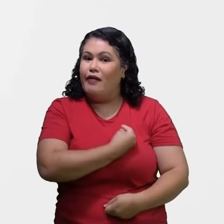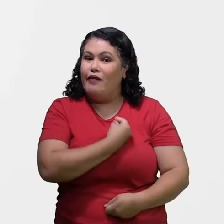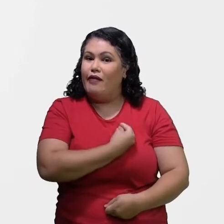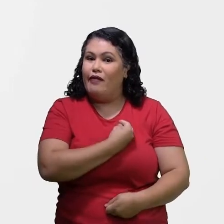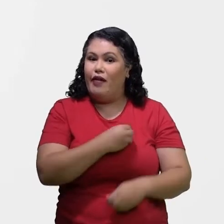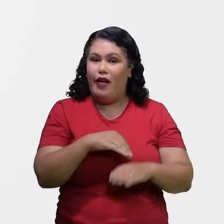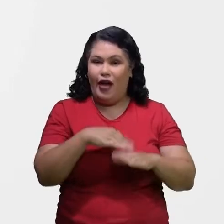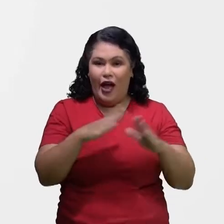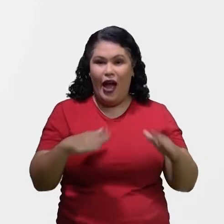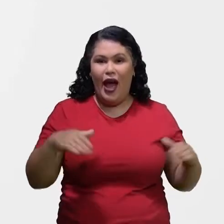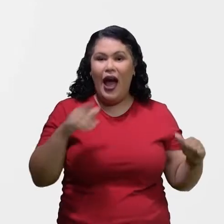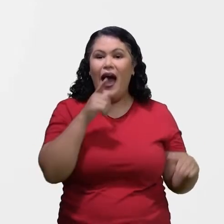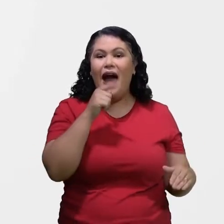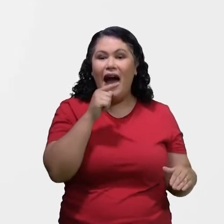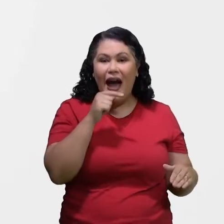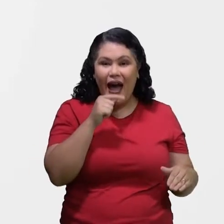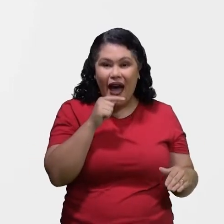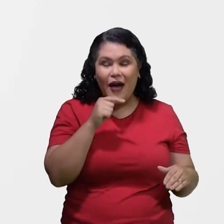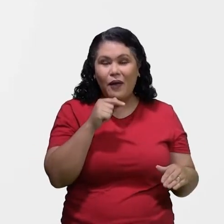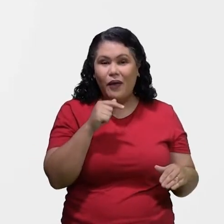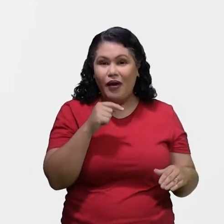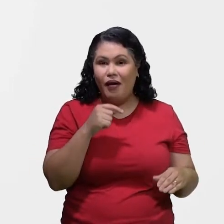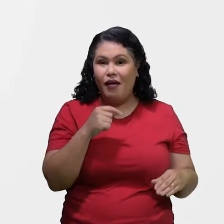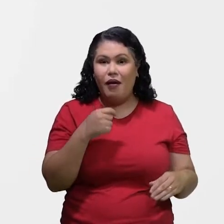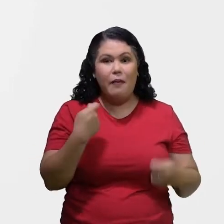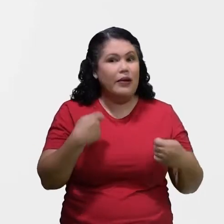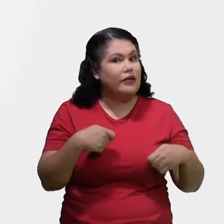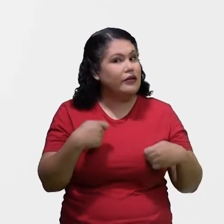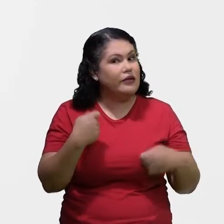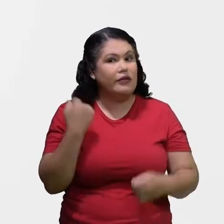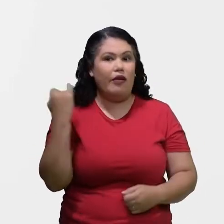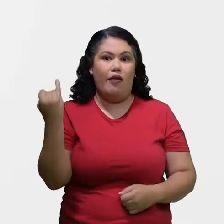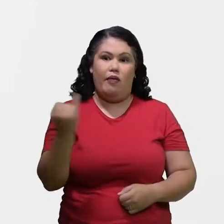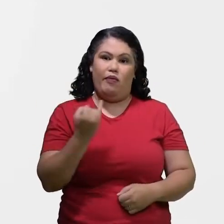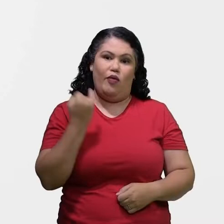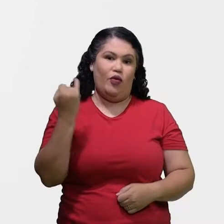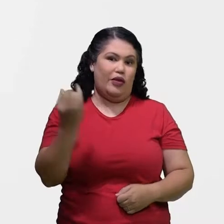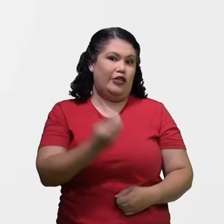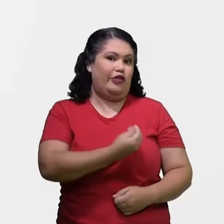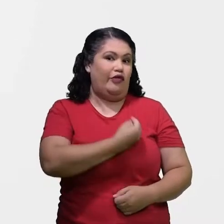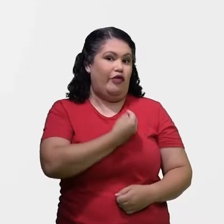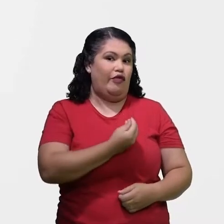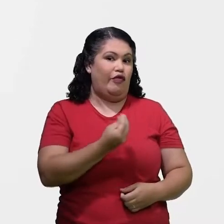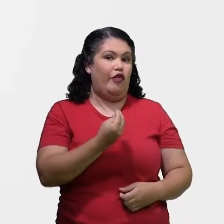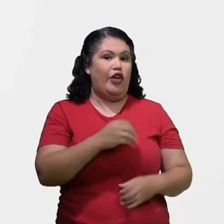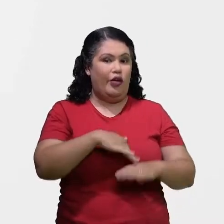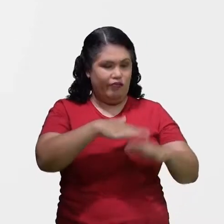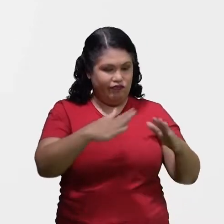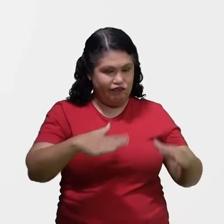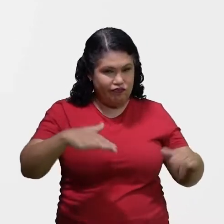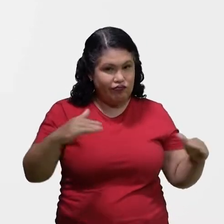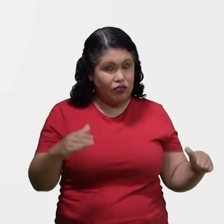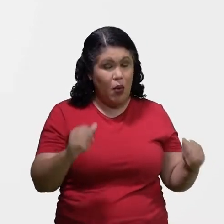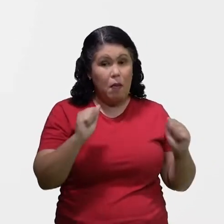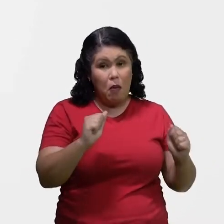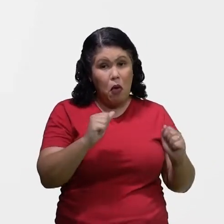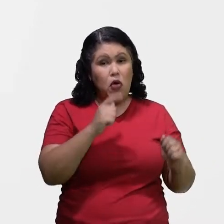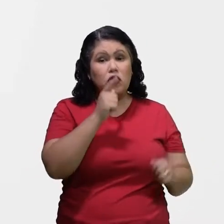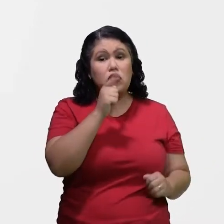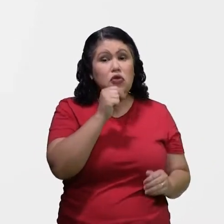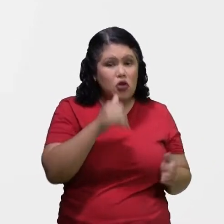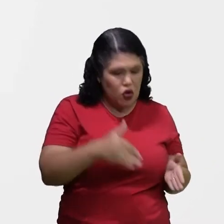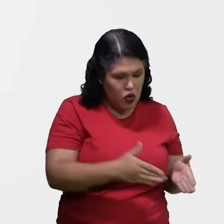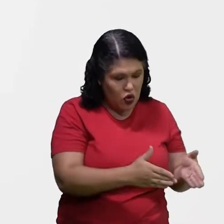importantíssima desses animais do peixe, característica de animais aquáticos. Vivem em água doce e vivem em